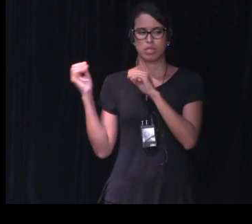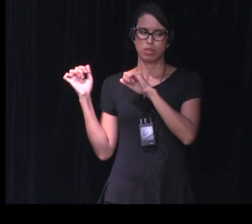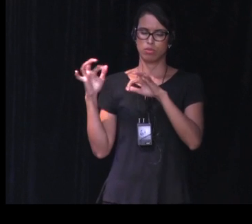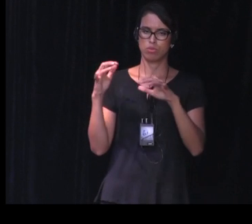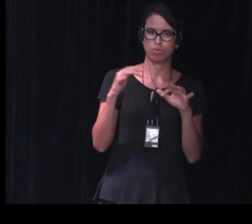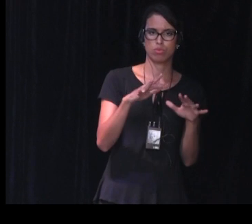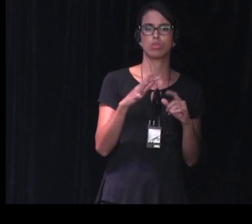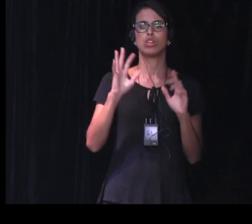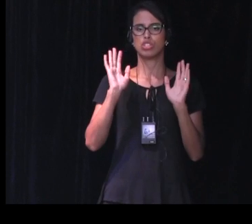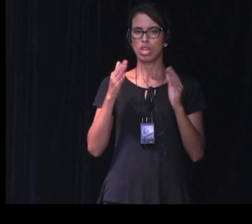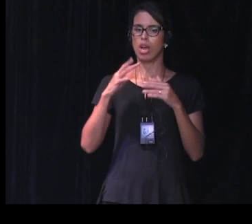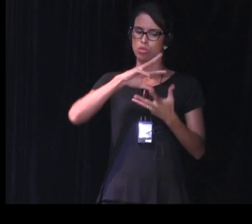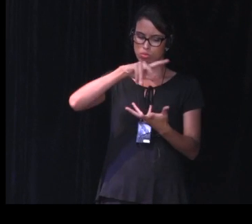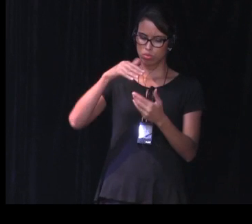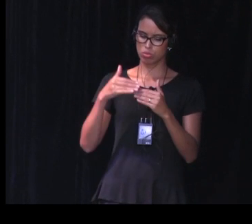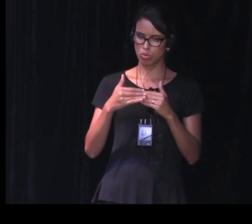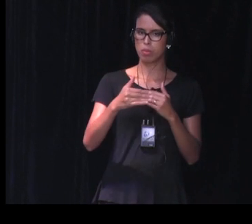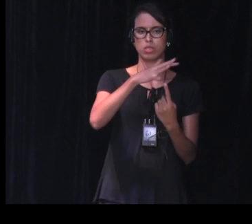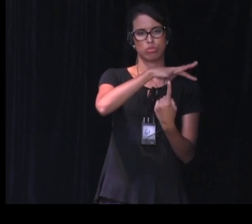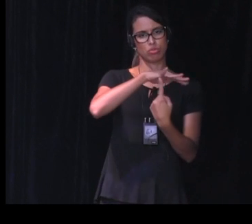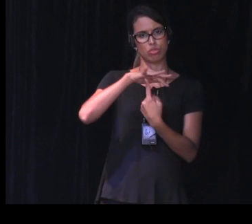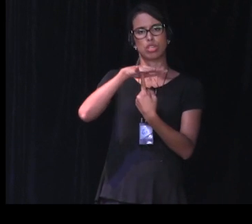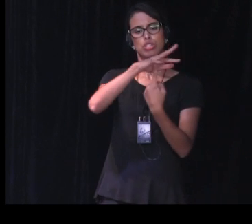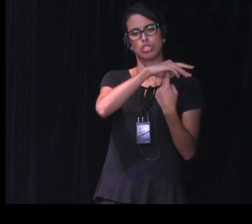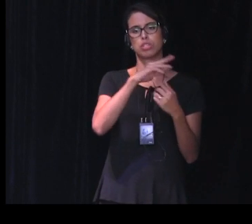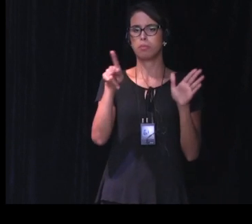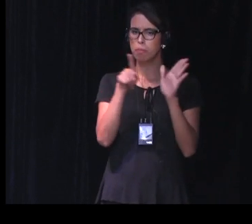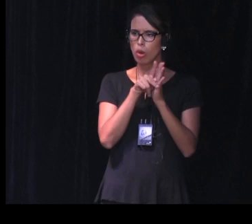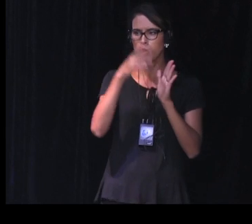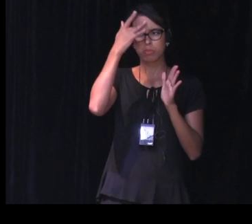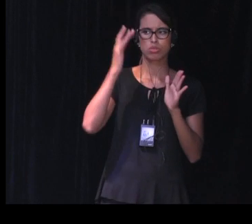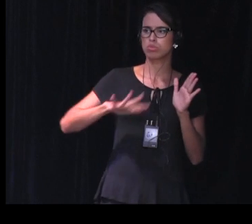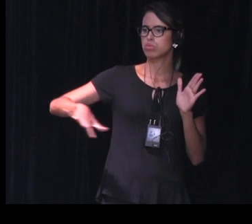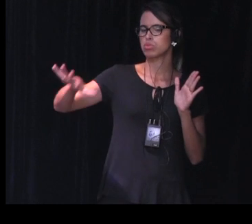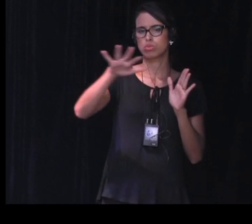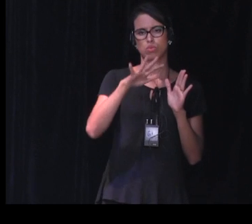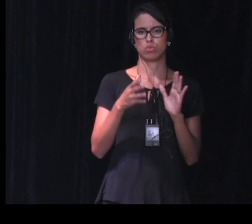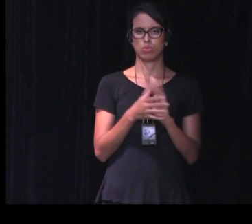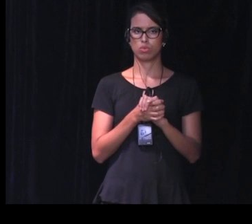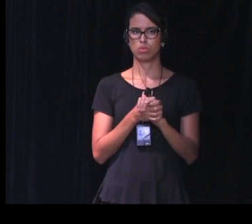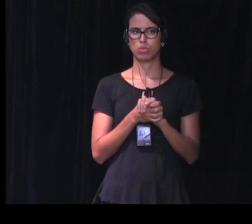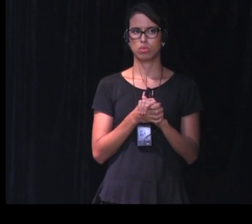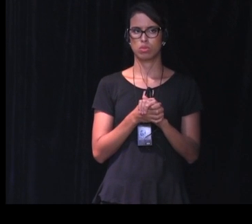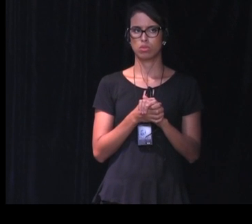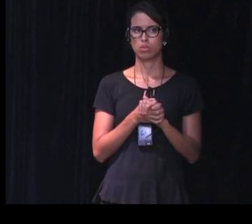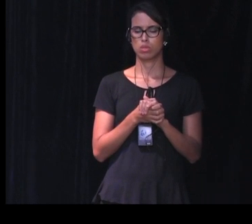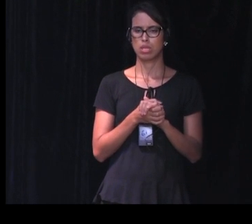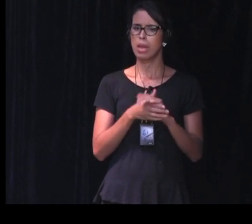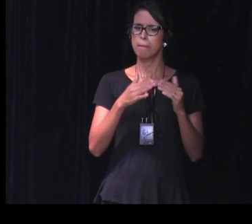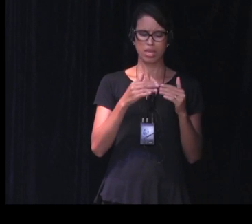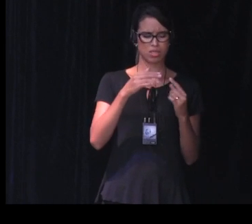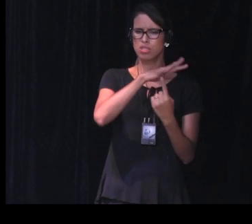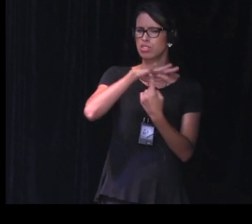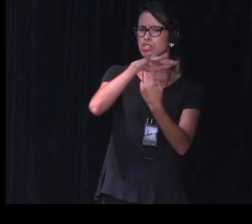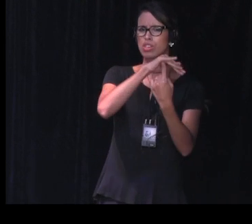Já no mundo existiam jardins que se tornavam públicos, em geral,